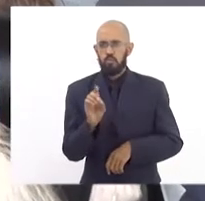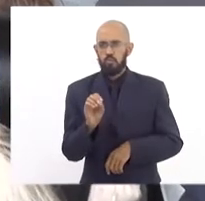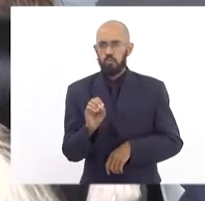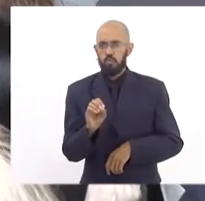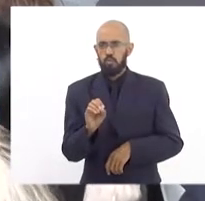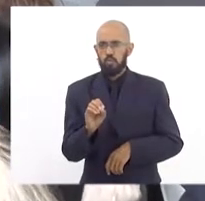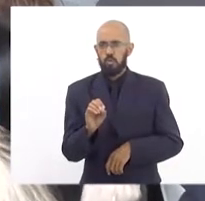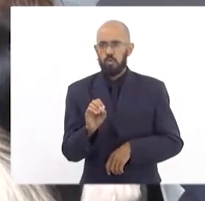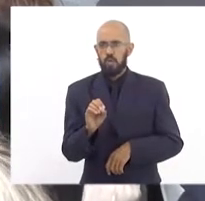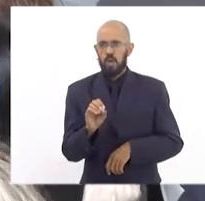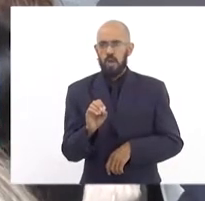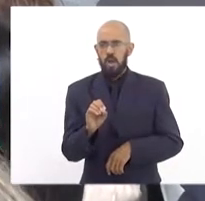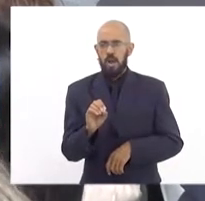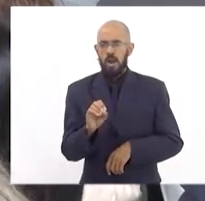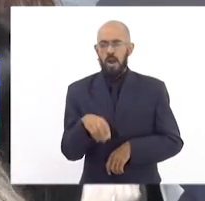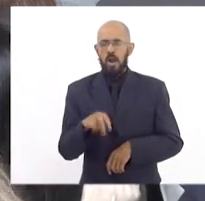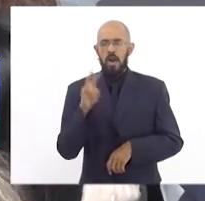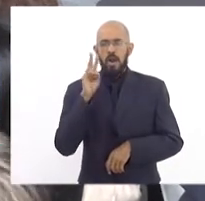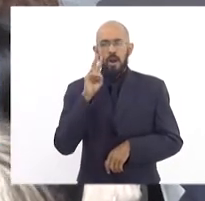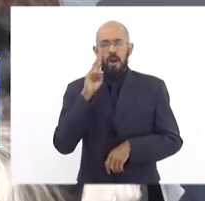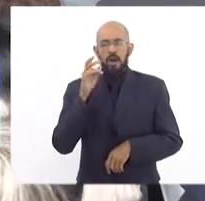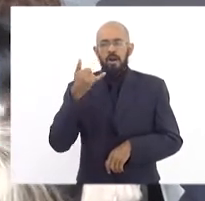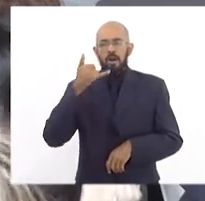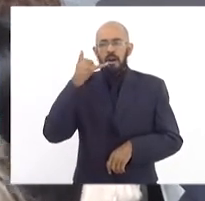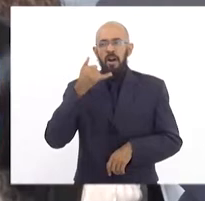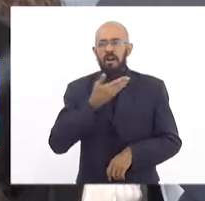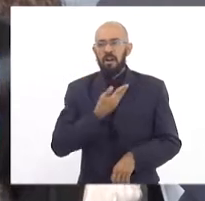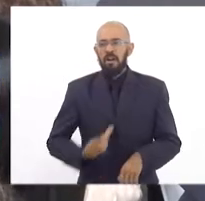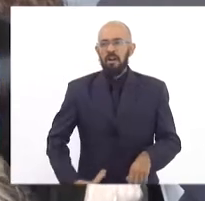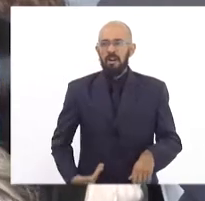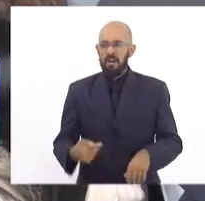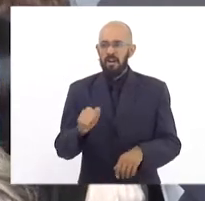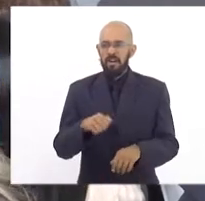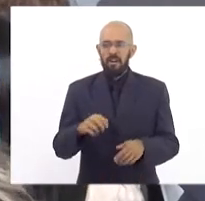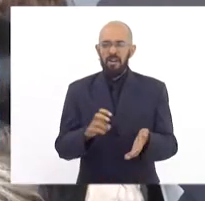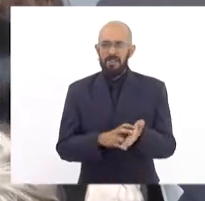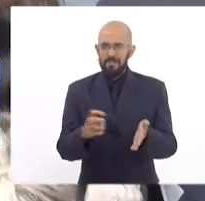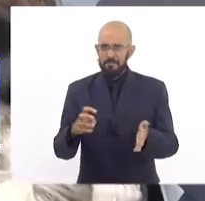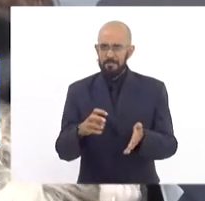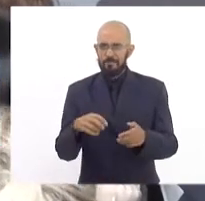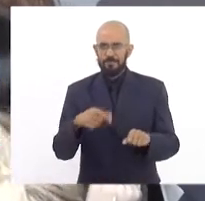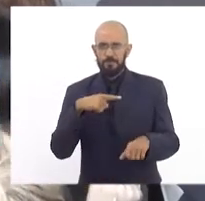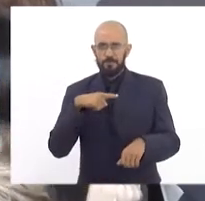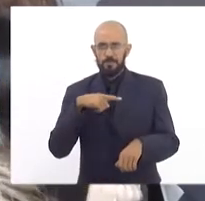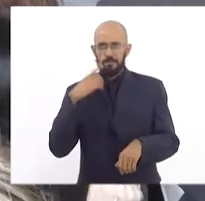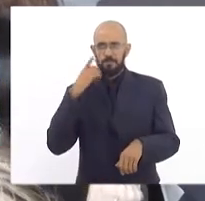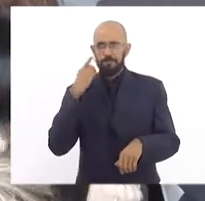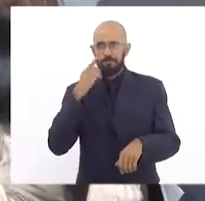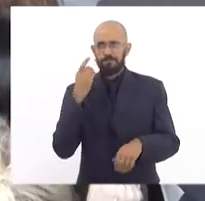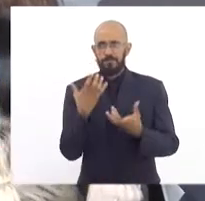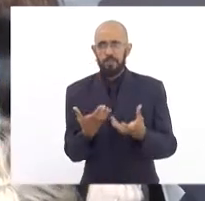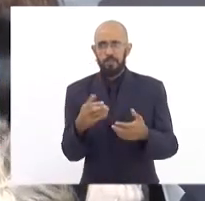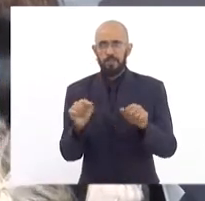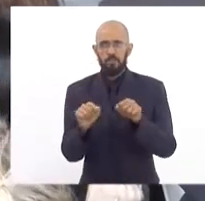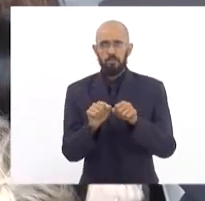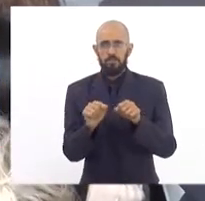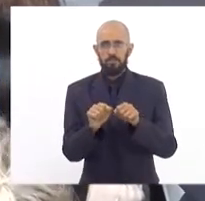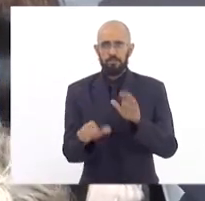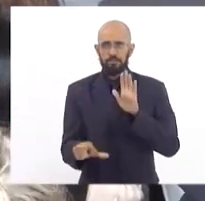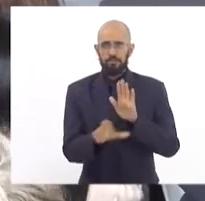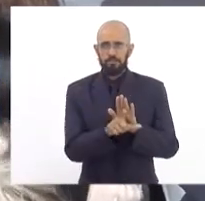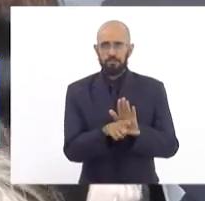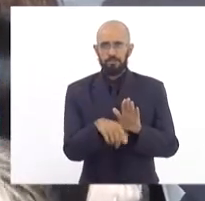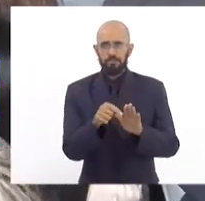eu lembro bem quando eu liguei para o governador pela manhã, tinha deputados querendo fazer leis para dizer aonde teria que gastar o recurso da